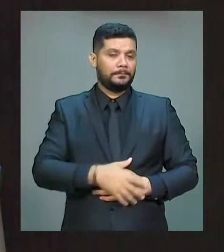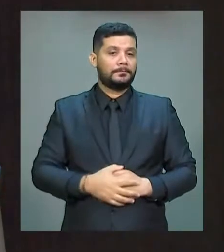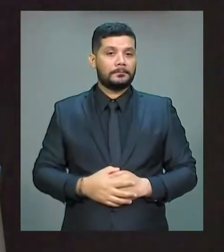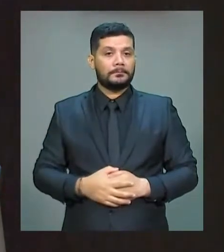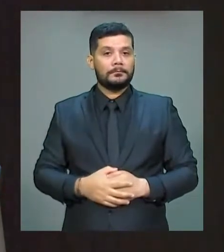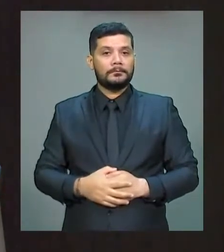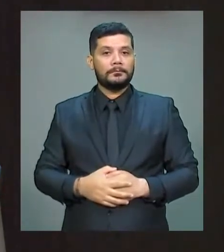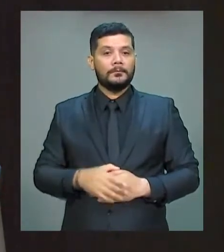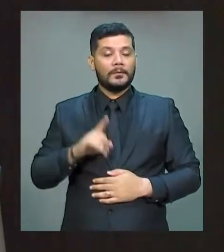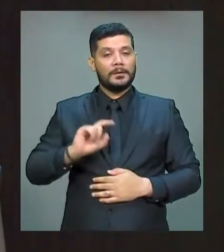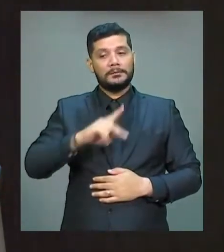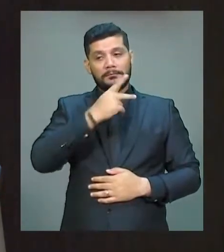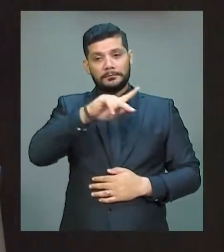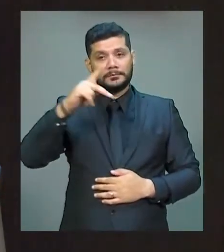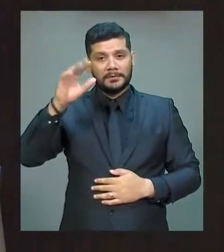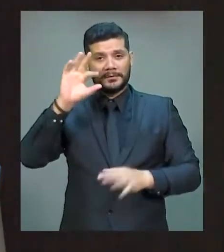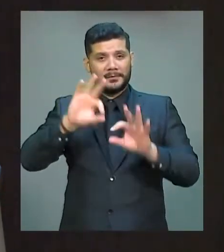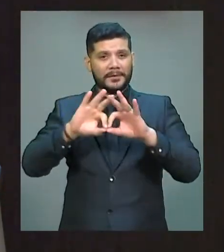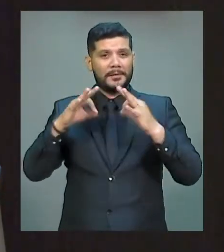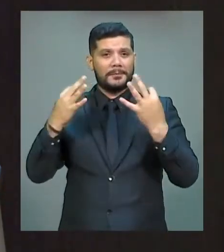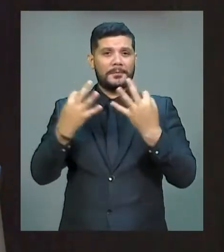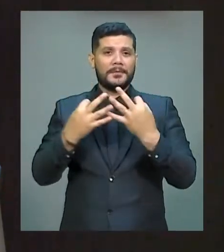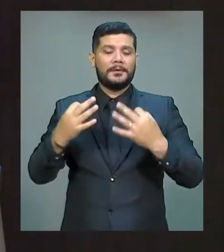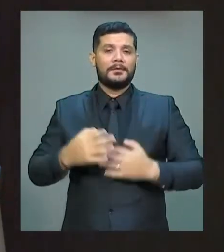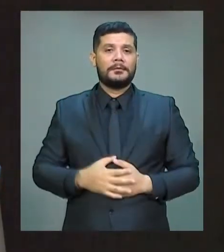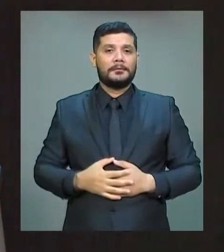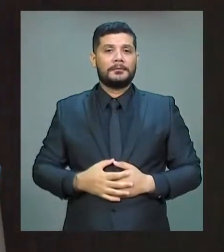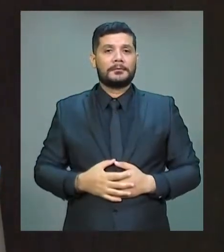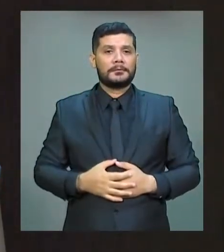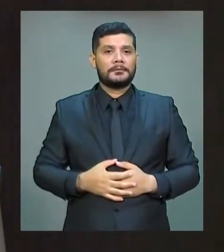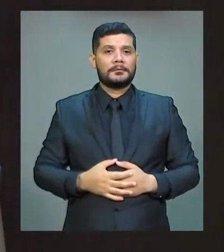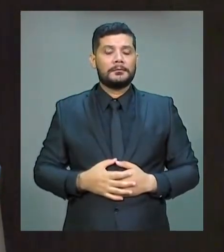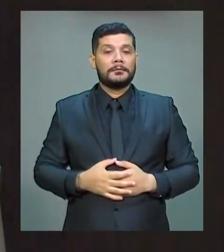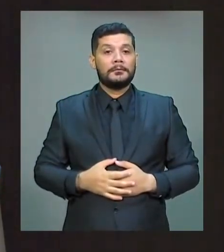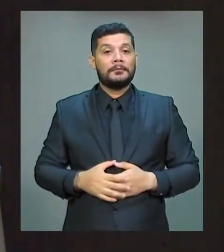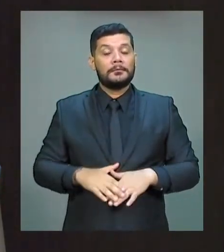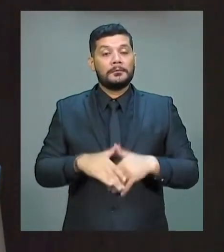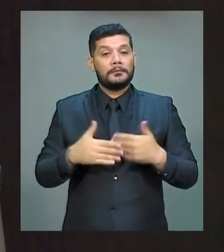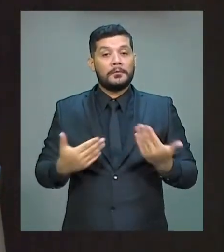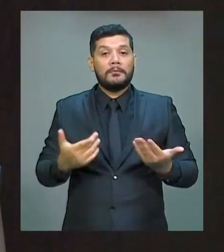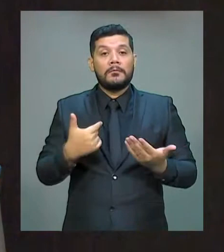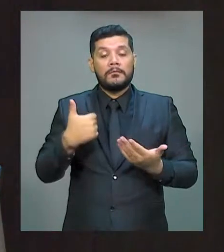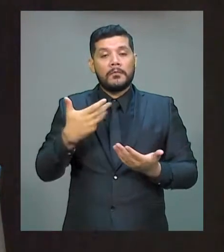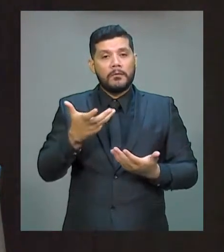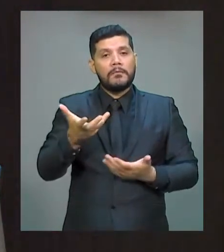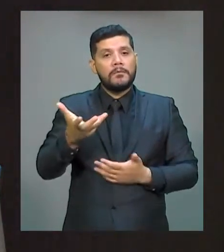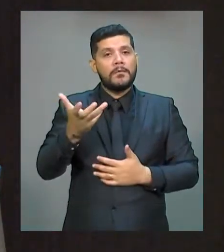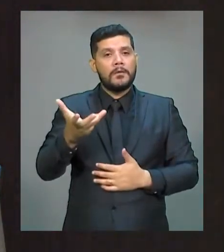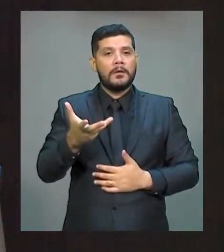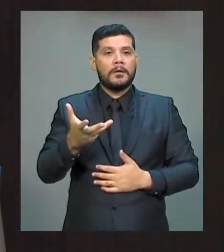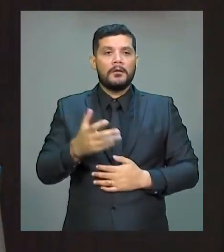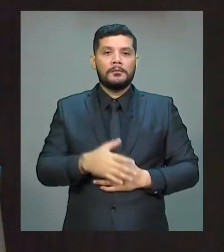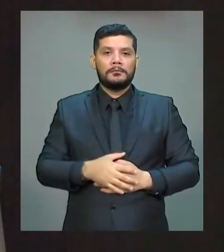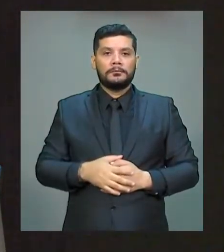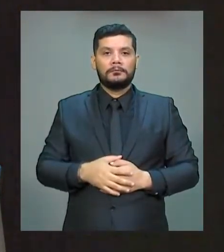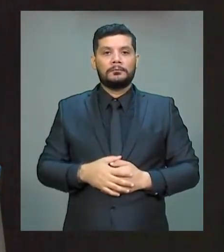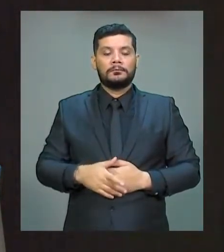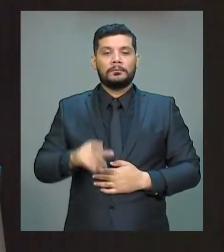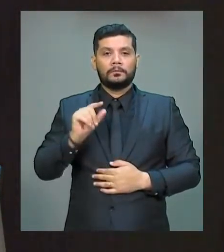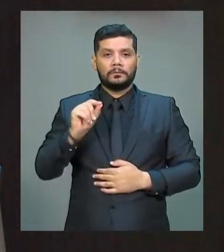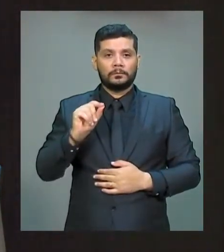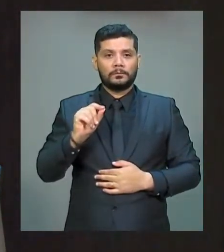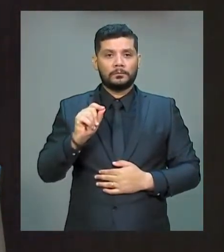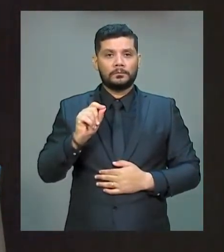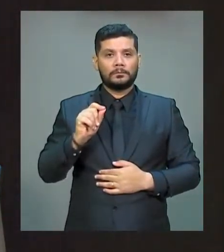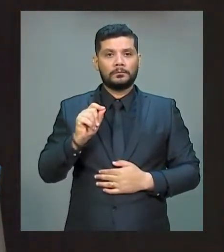as famílias extremamente pobres. Portanto, eu queria aqui ressaltar a excelente iniciativa da